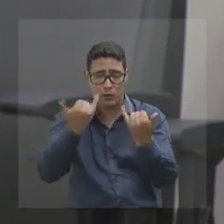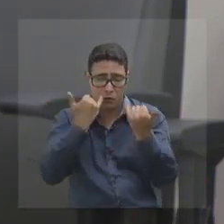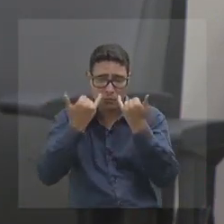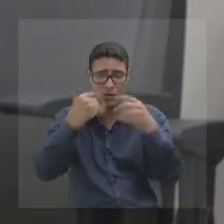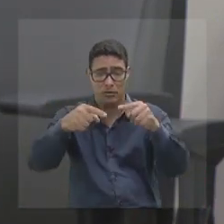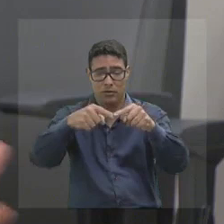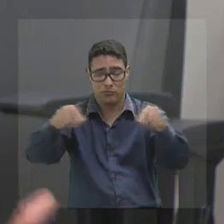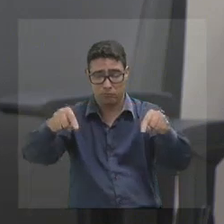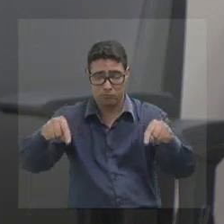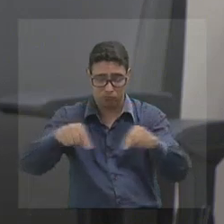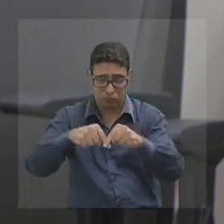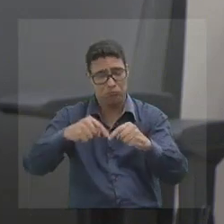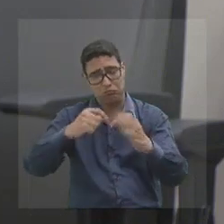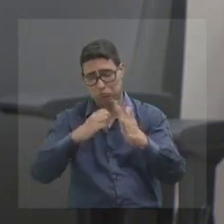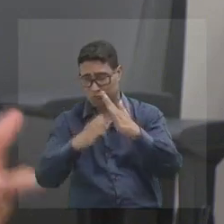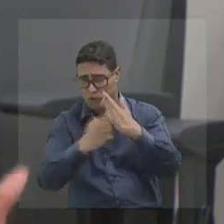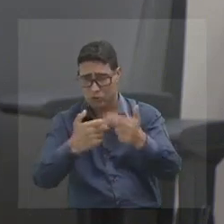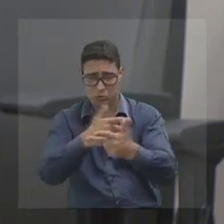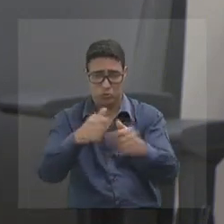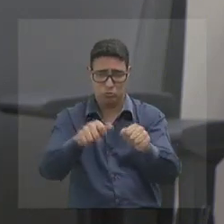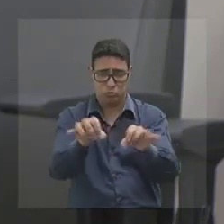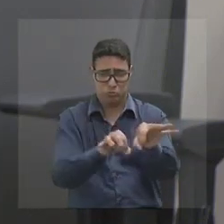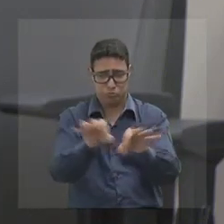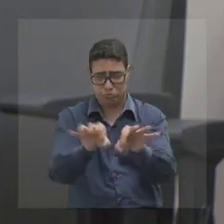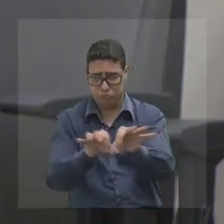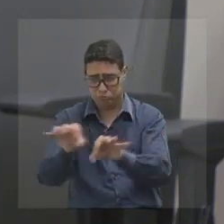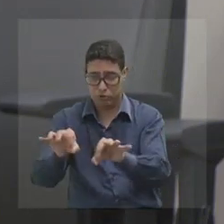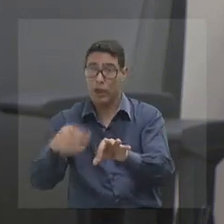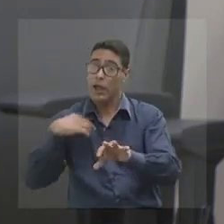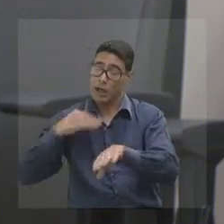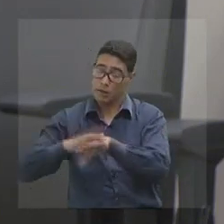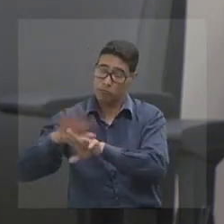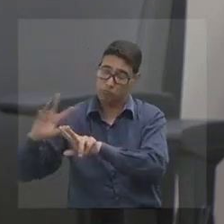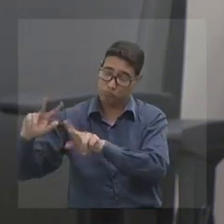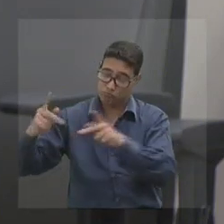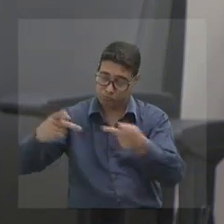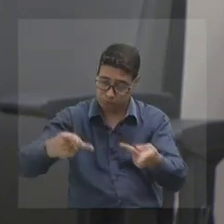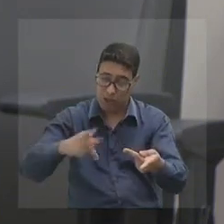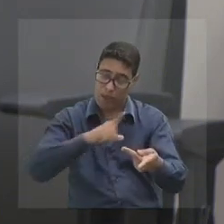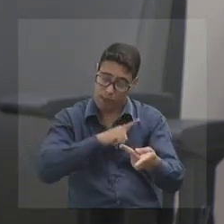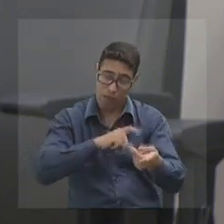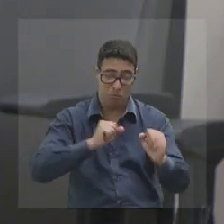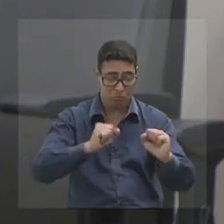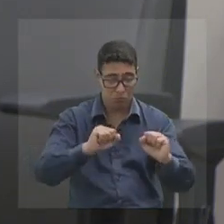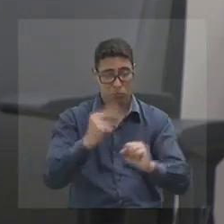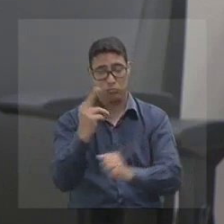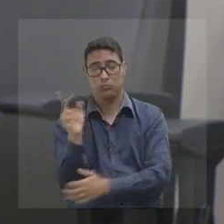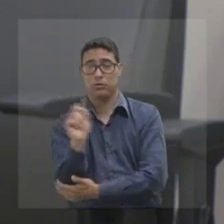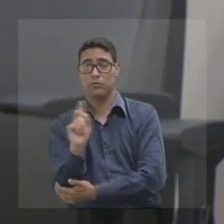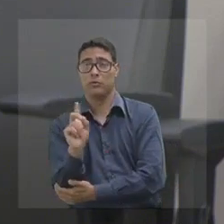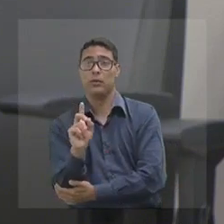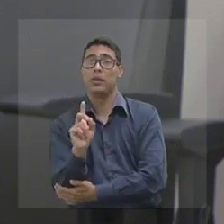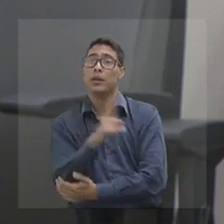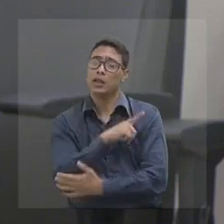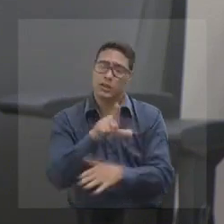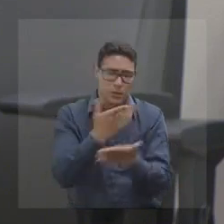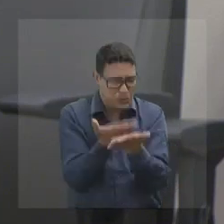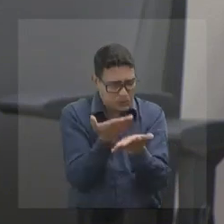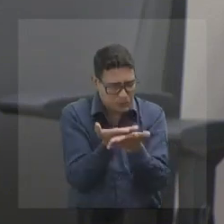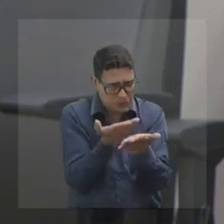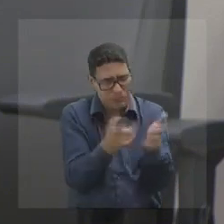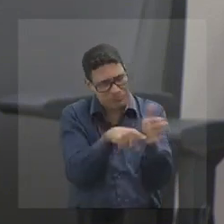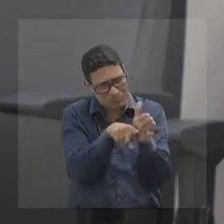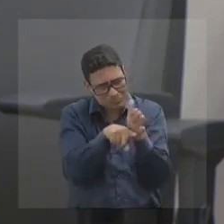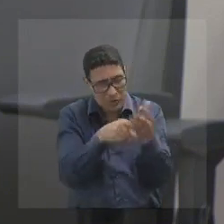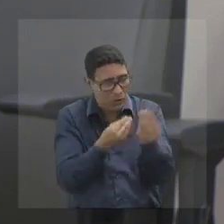o empreendedor da e às vezes né de uma ida acampa a gente detectou não esse fragmentos então nós ainda estamos estudando como